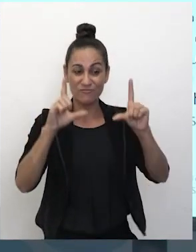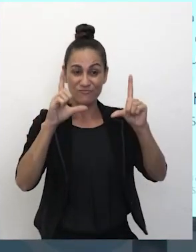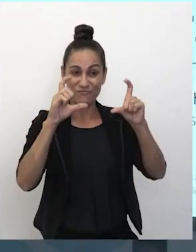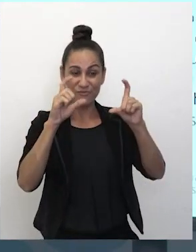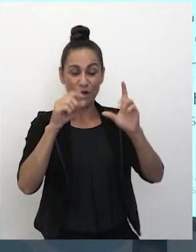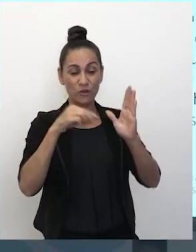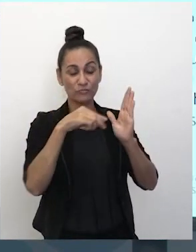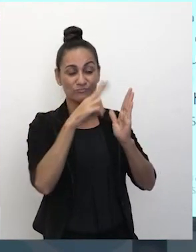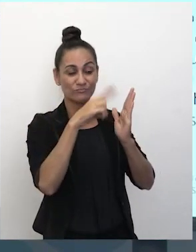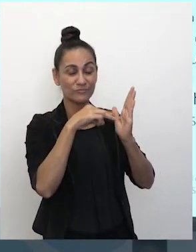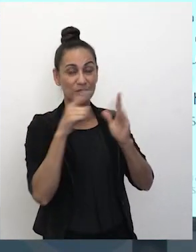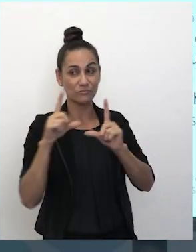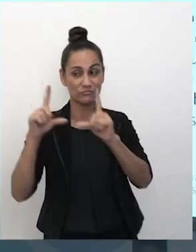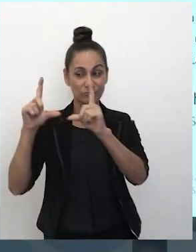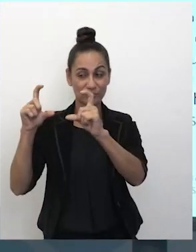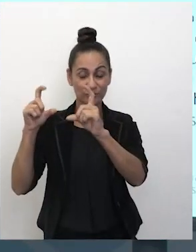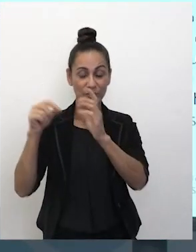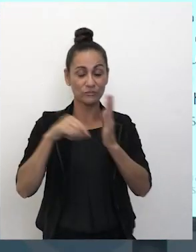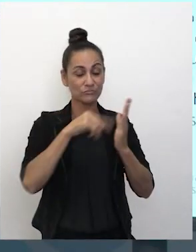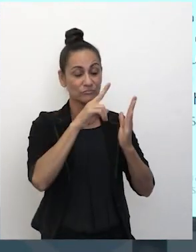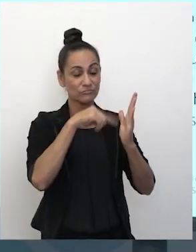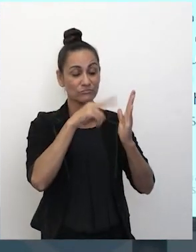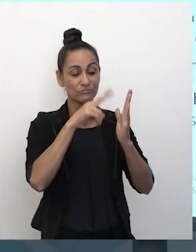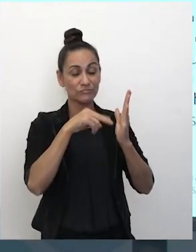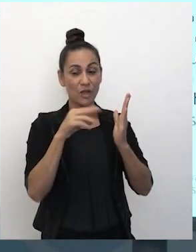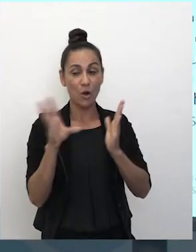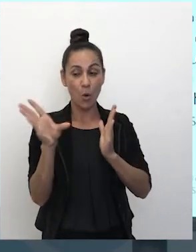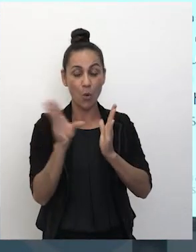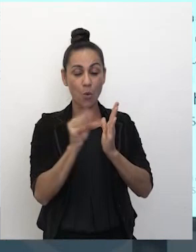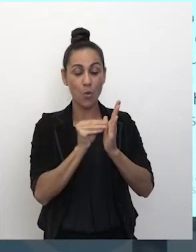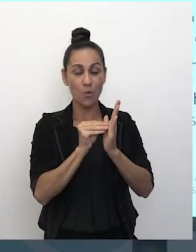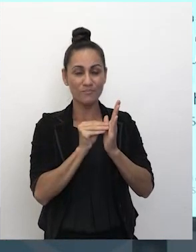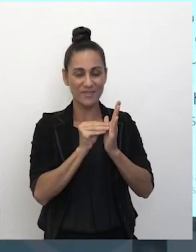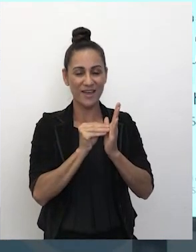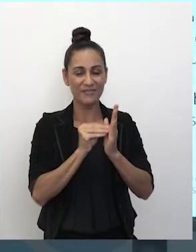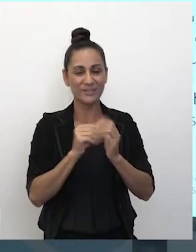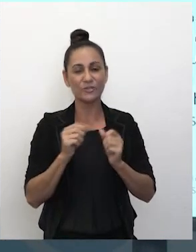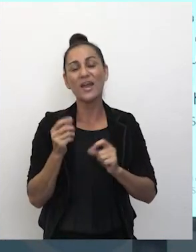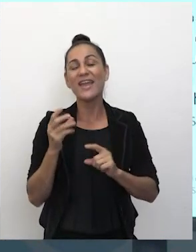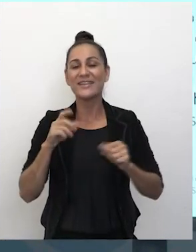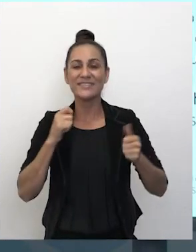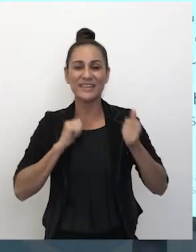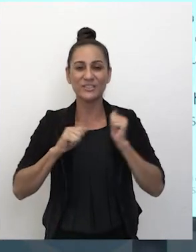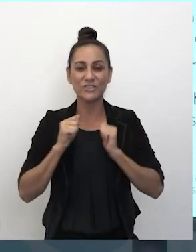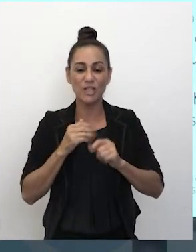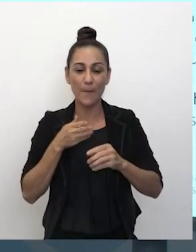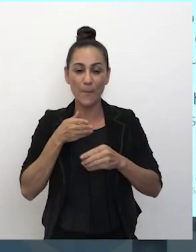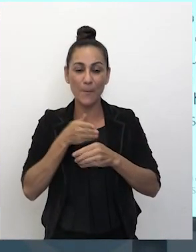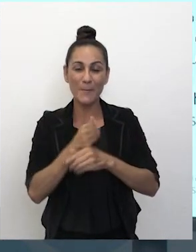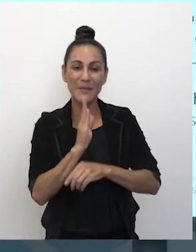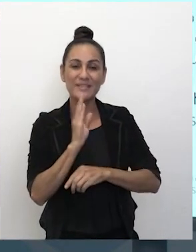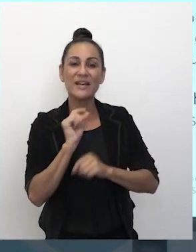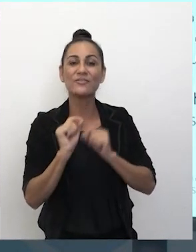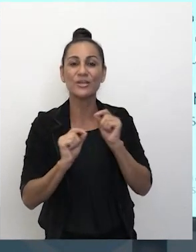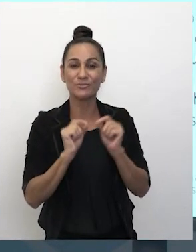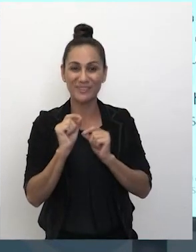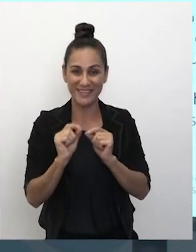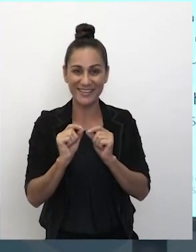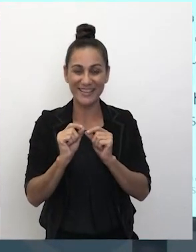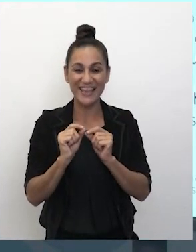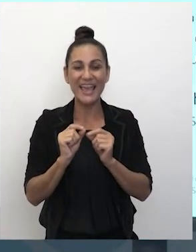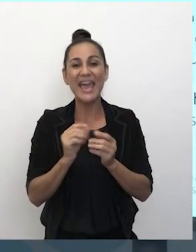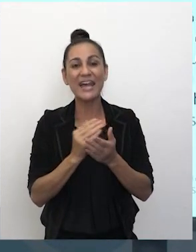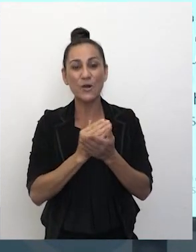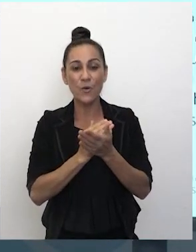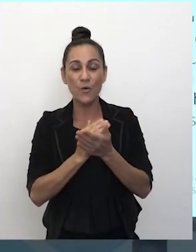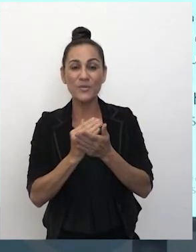né? Dessas obras, desses artistas aí. Então, é por isso que a porta de entrada para muitos artistas naquela época, geralmente, era por meio